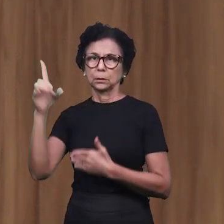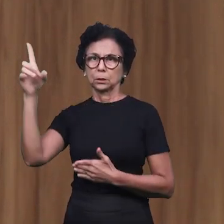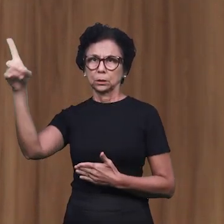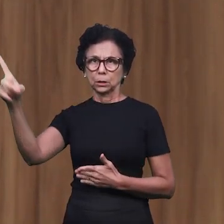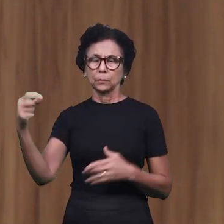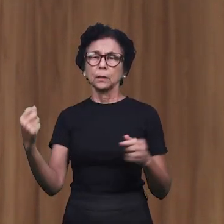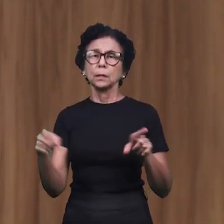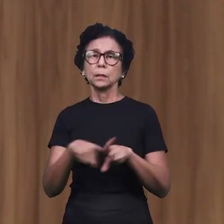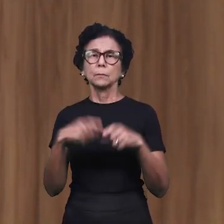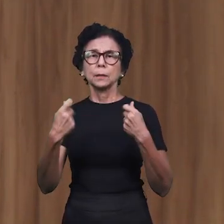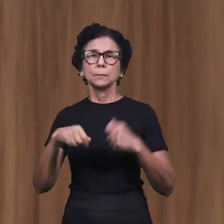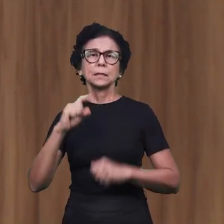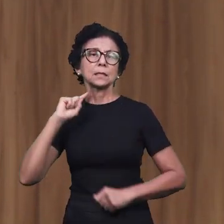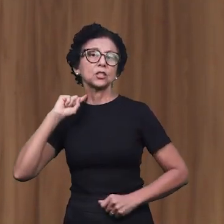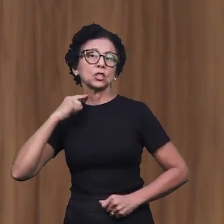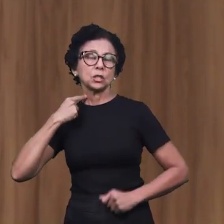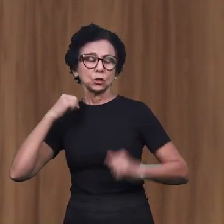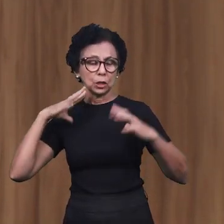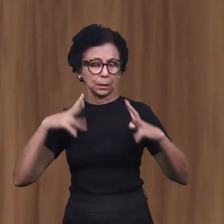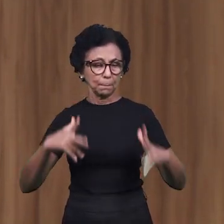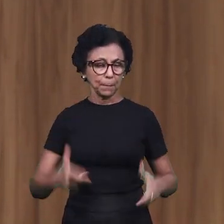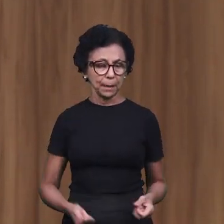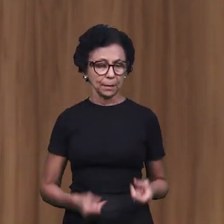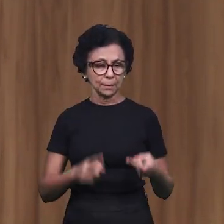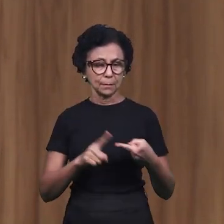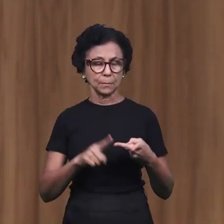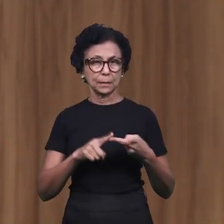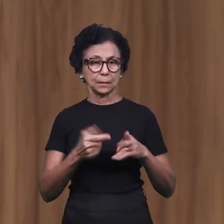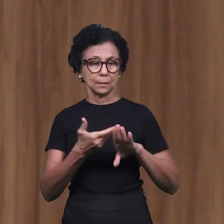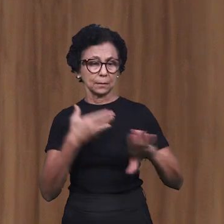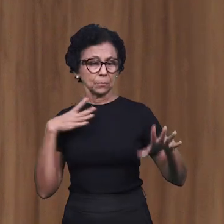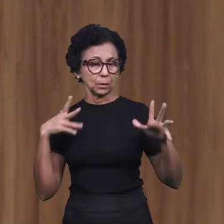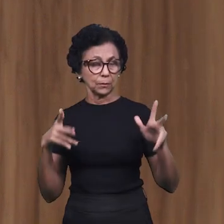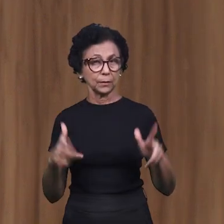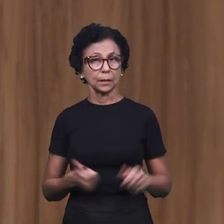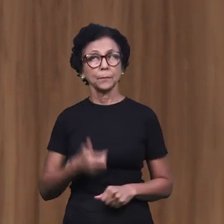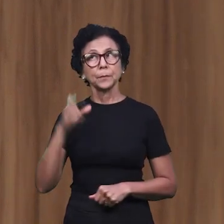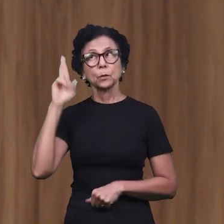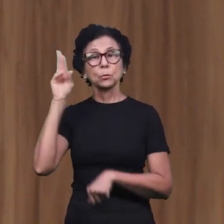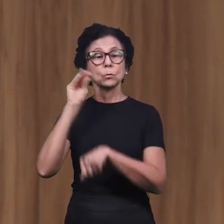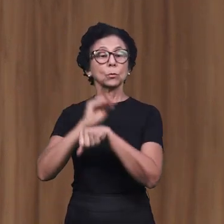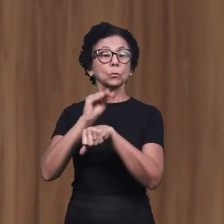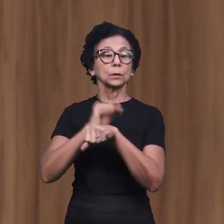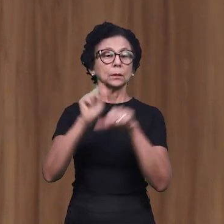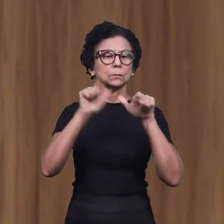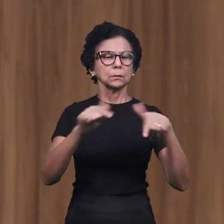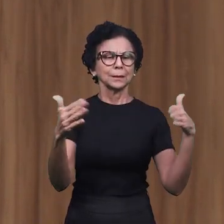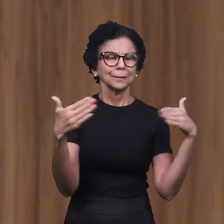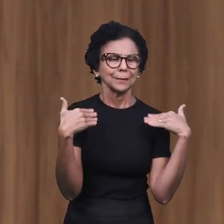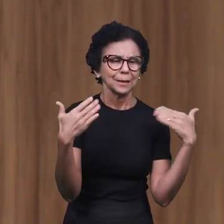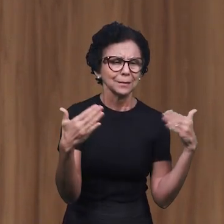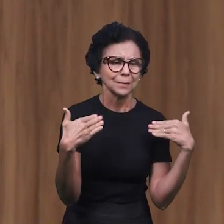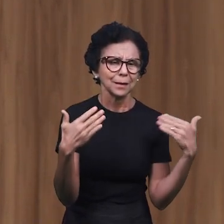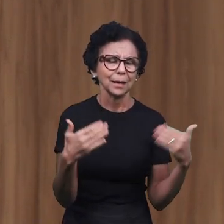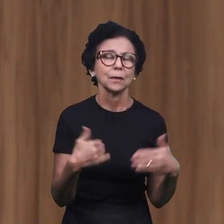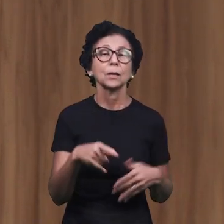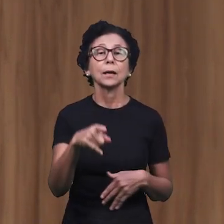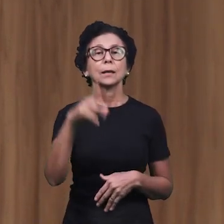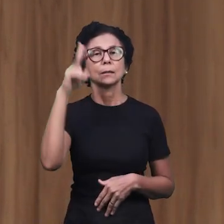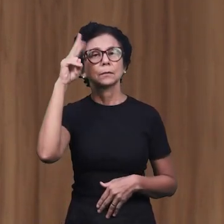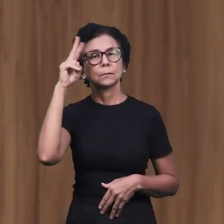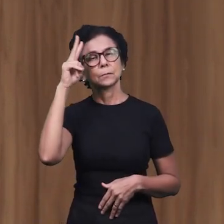higiene, precisa de santidade, e é sempre assim, o Senhor cuidando tanto deles no deserto, porque lembrar os